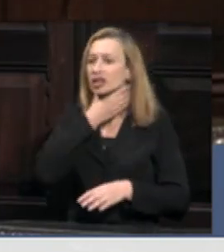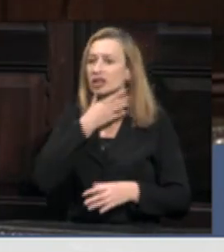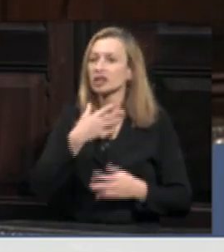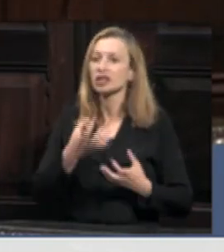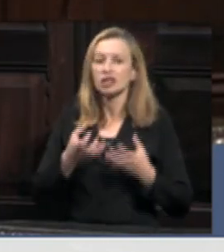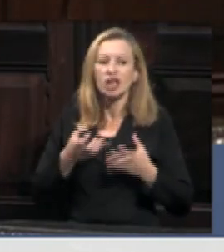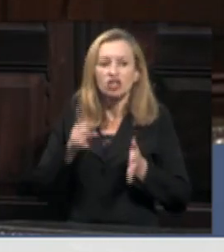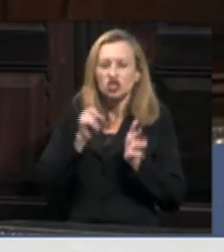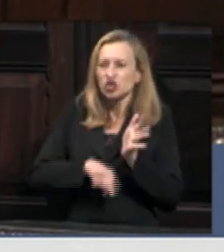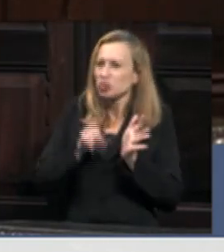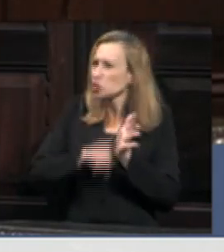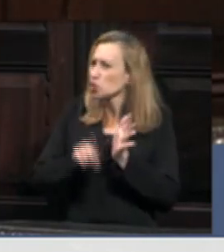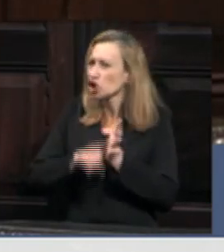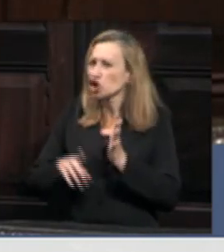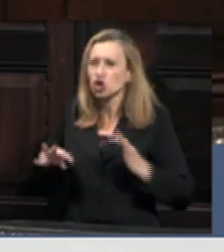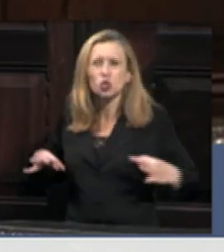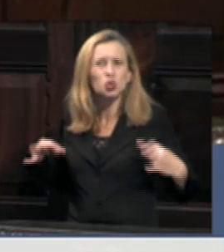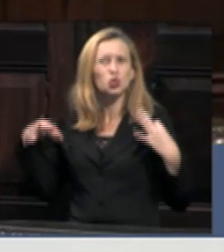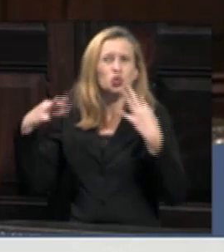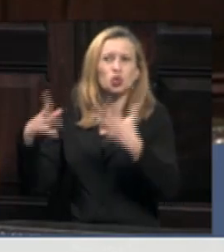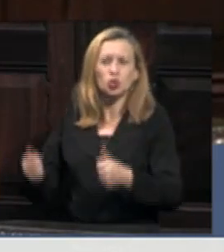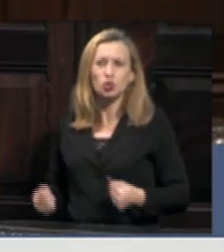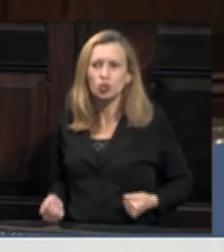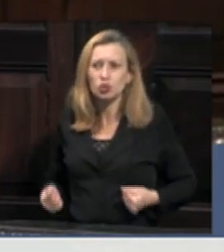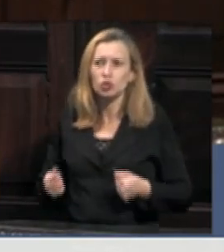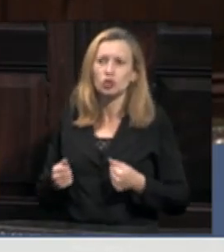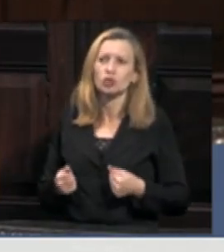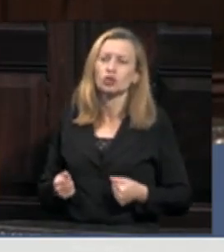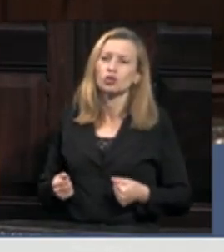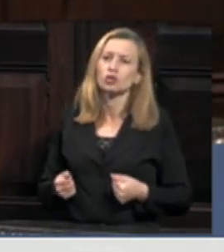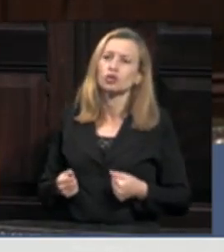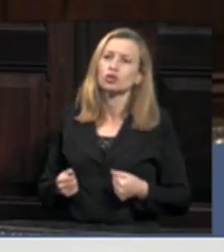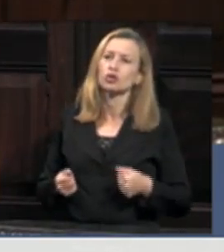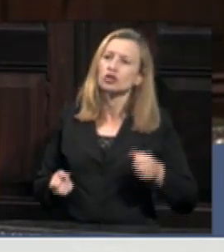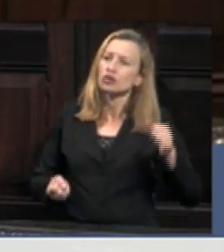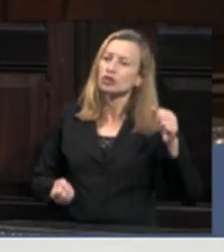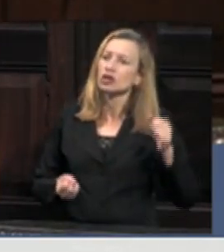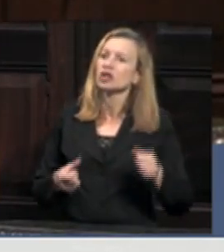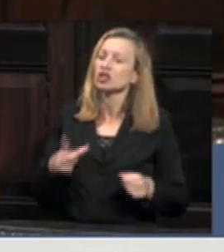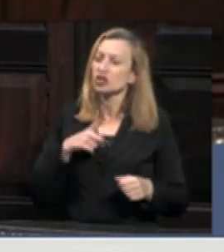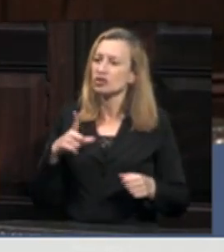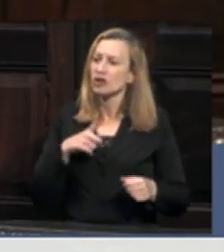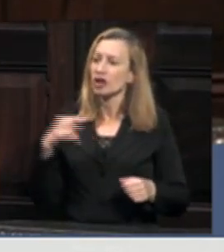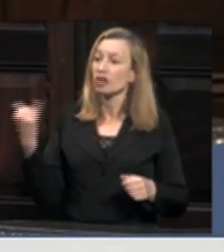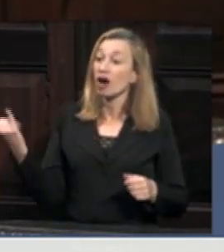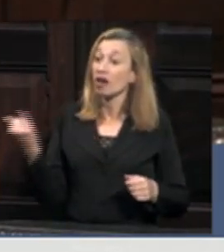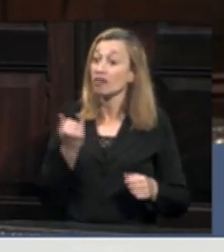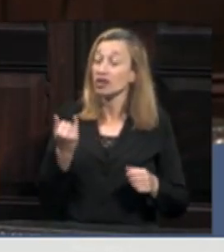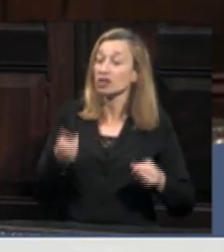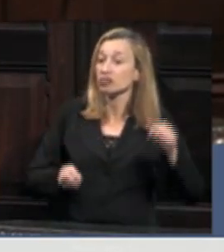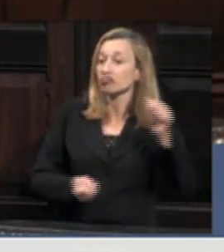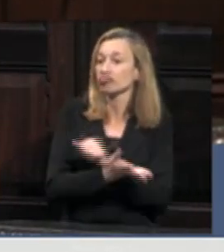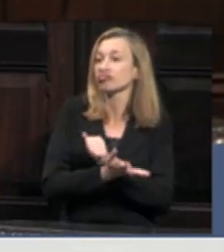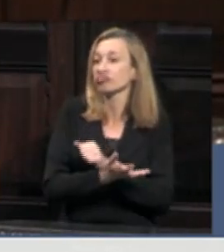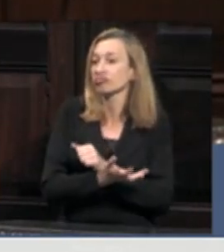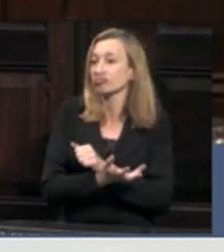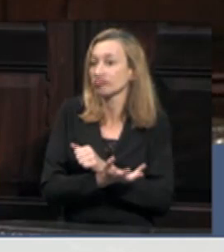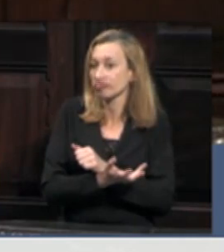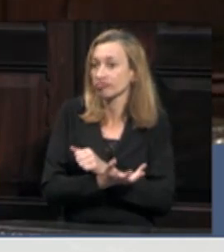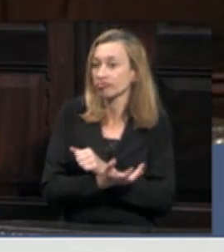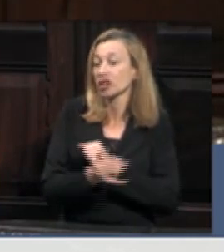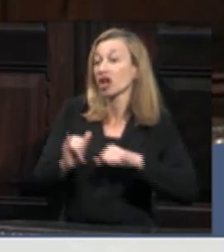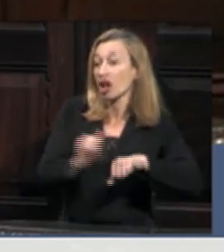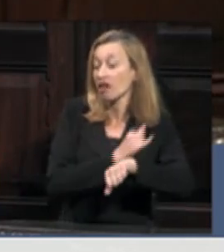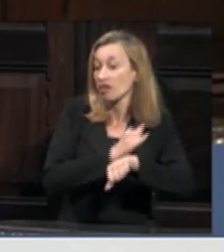toda a gravidade da crise aos escândalos de corrupção da Lava Jato, quando se sabia que